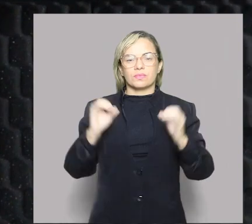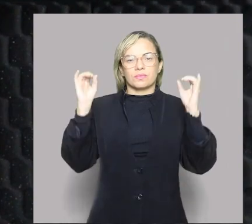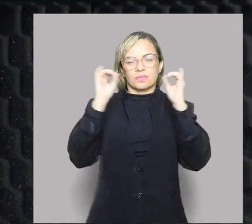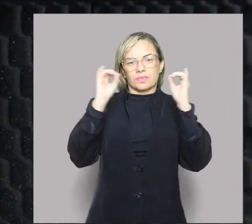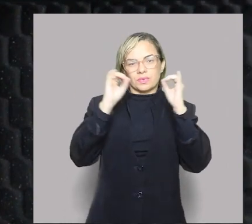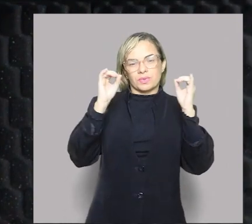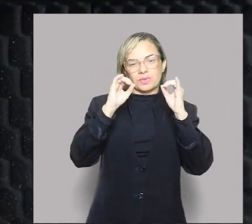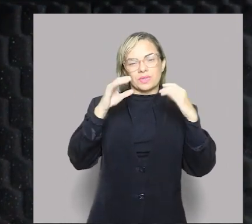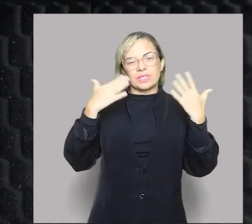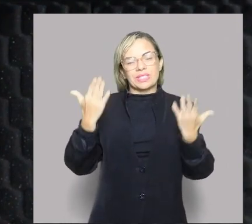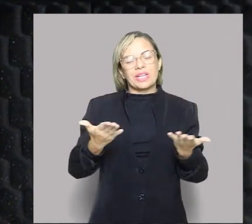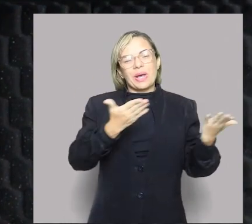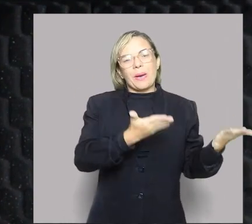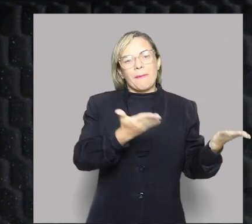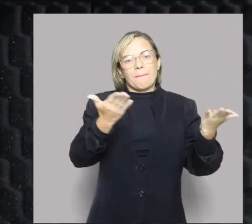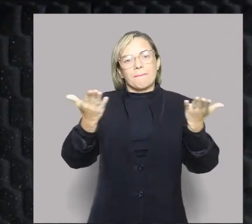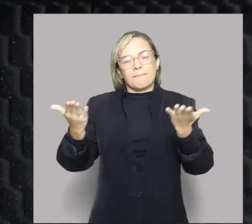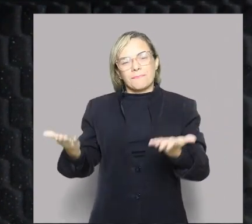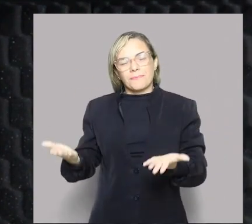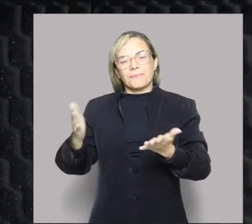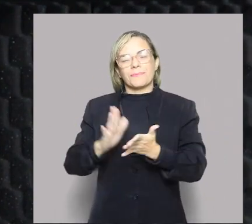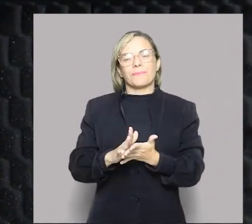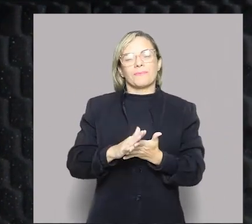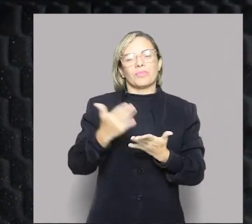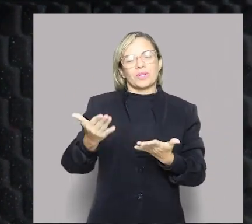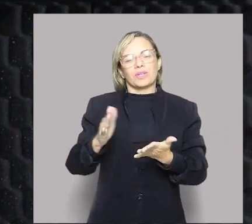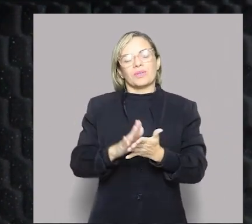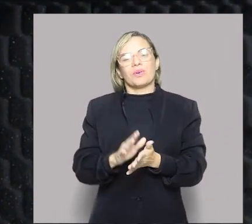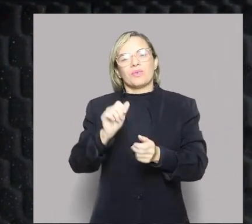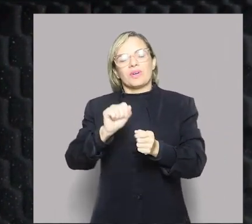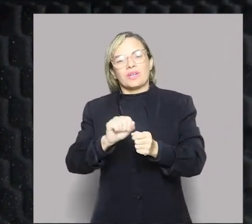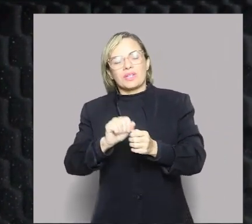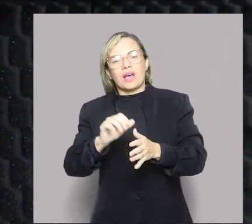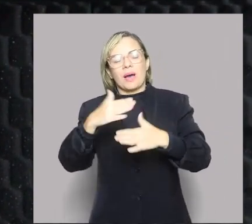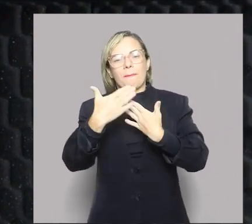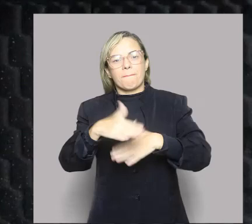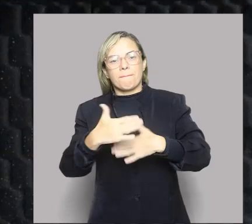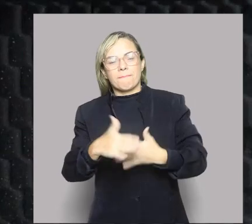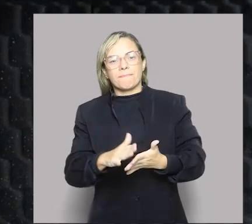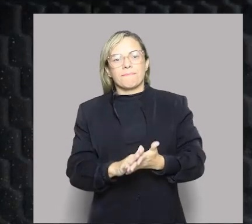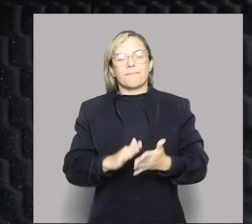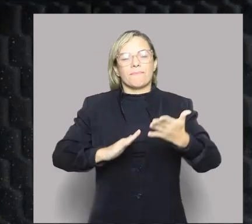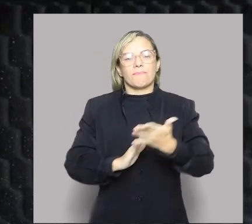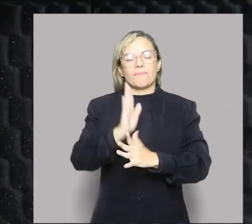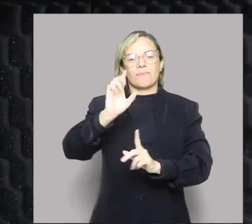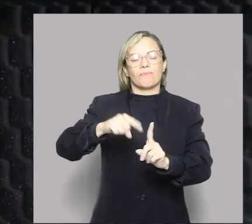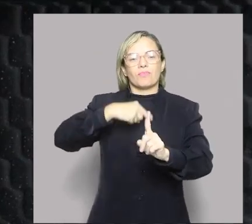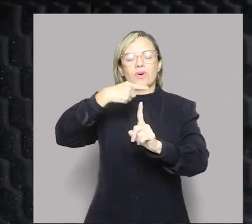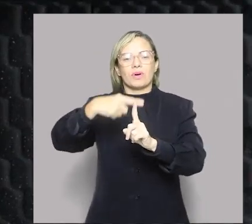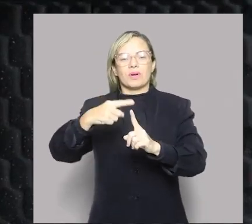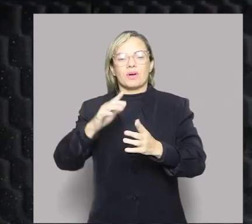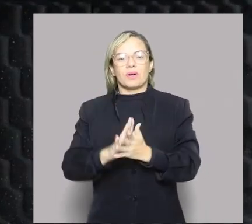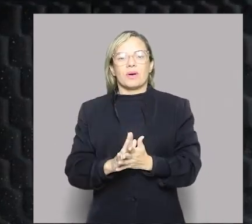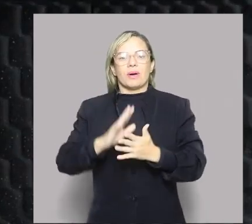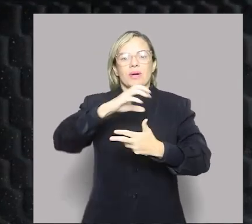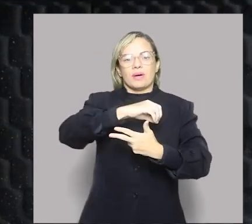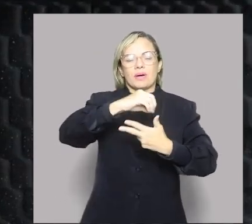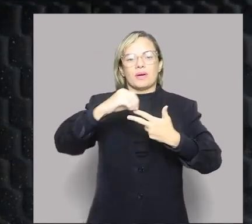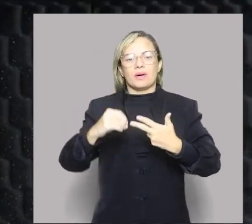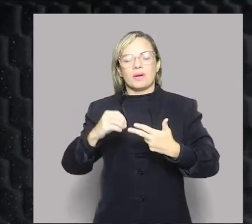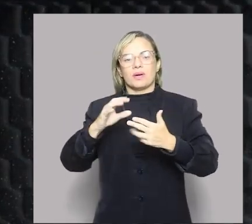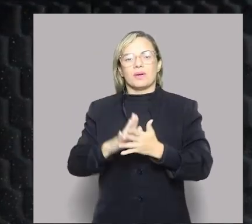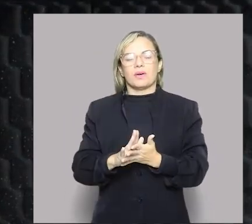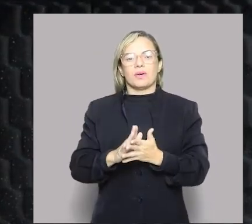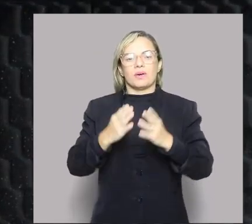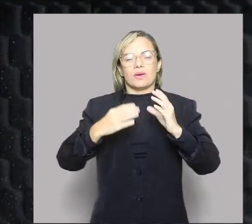Olá, seja muito bem-vindo, querido candidato, a mais uma aula do Aprova Mais Enem dos Concursos, mais uma